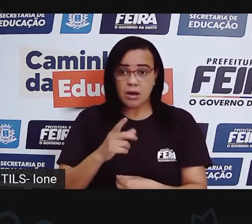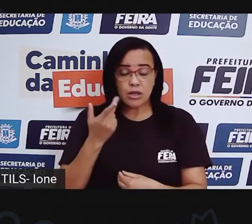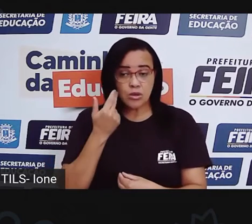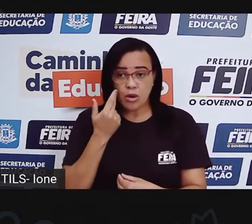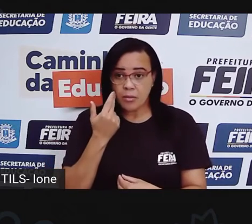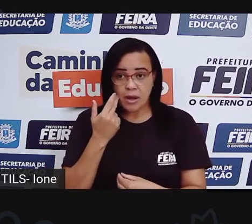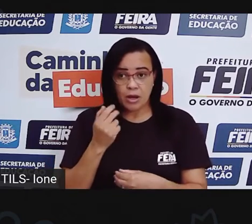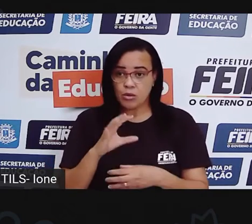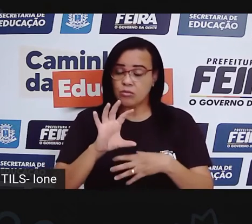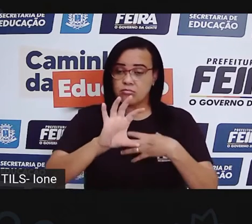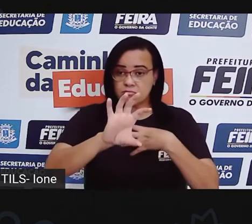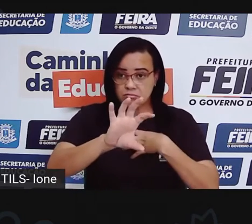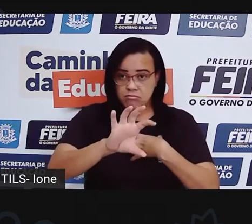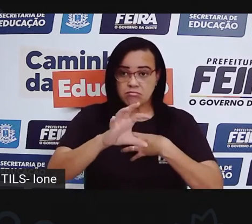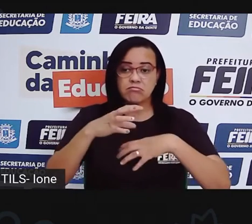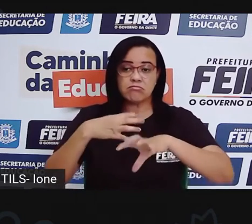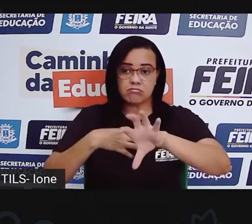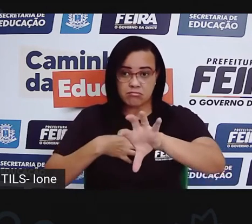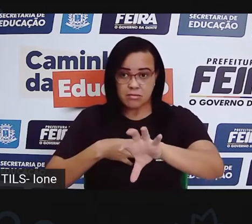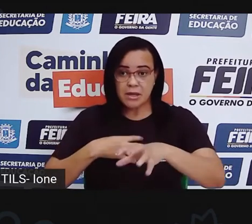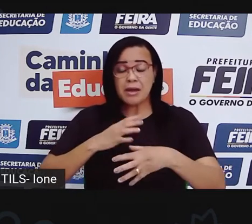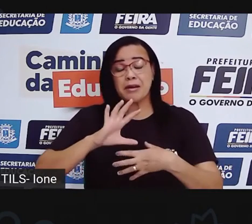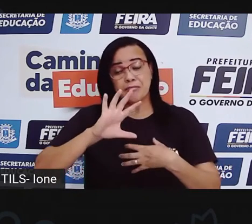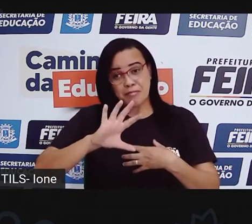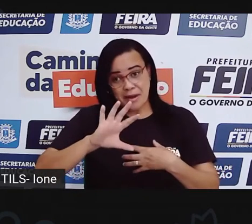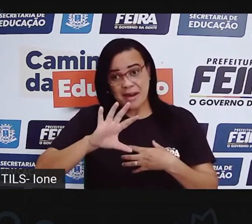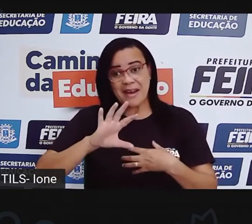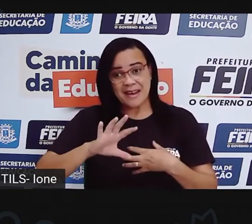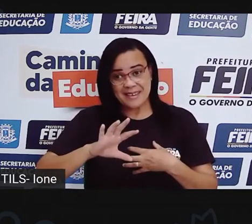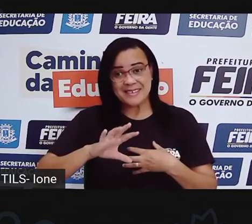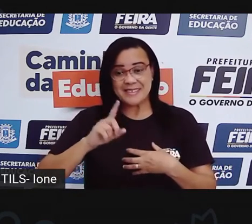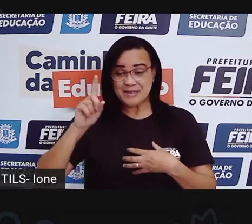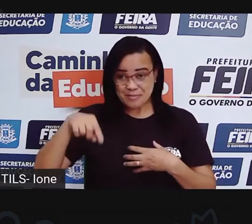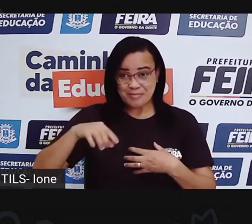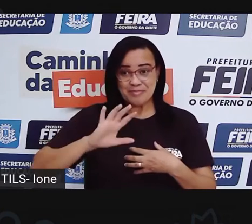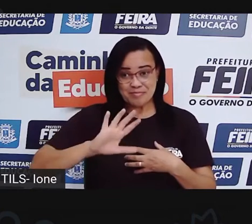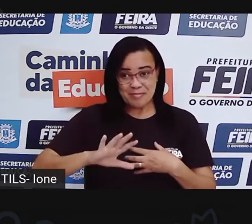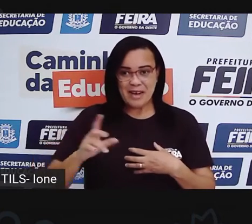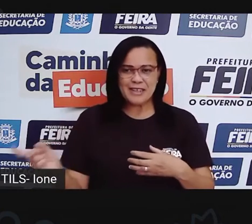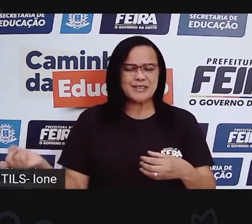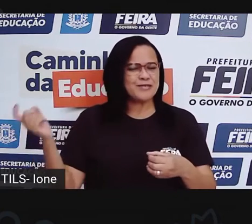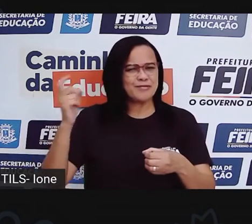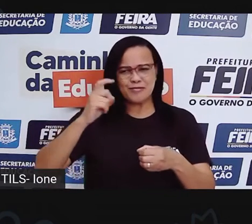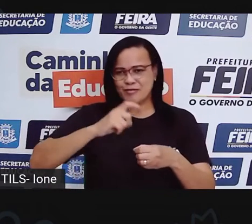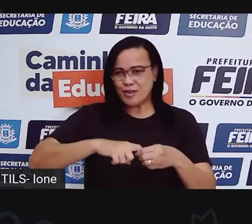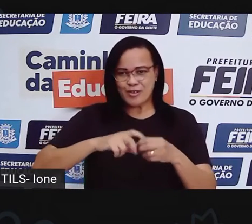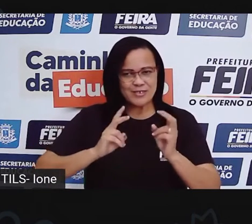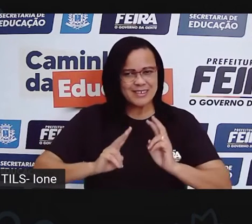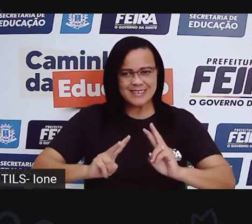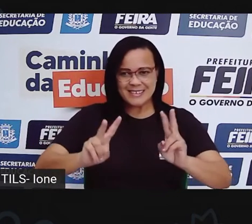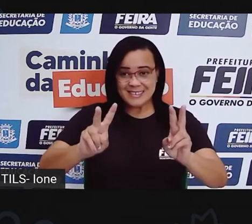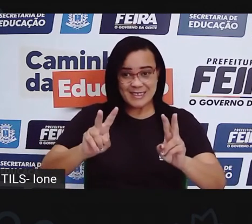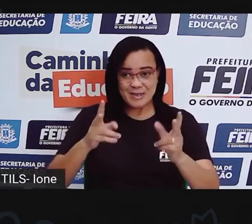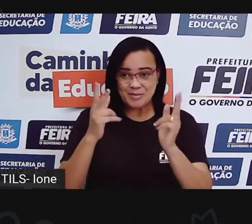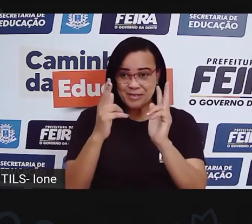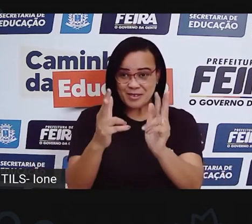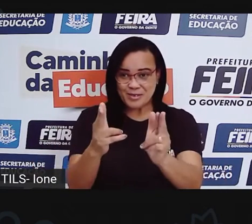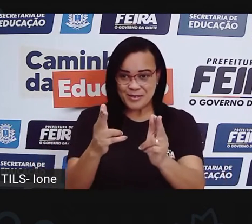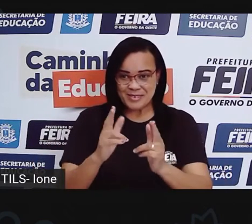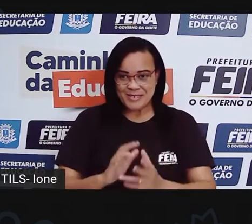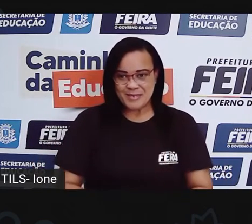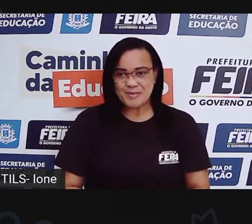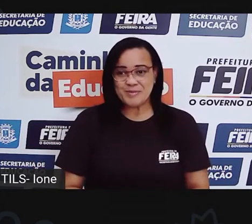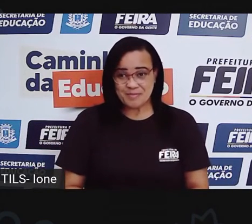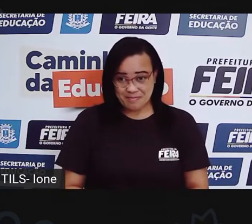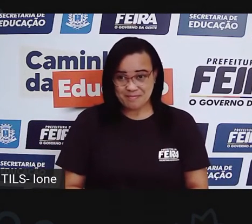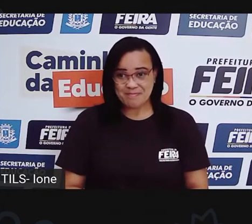empatia, essa boa ação, ela volta para a gente de alguma forma, tá bom? Então, olha só, a Pró vai voltar aqui a compartilhar